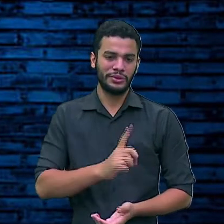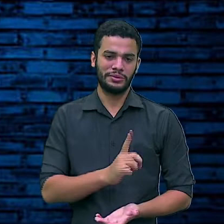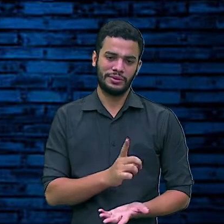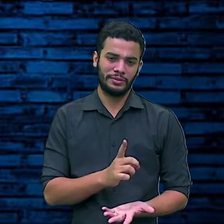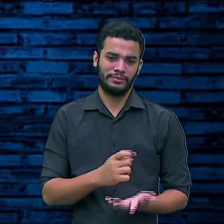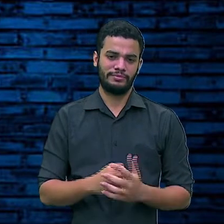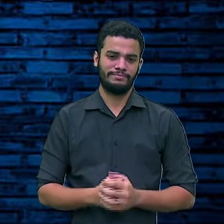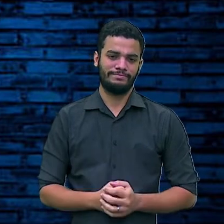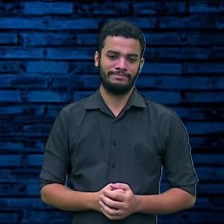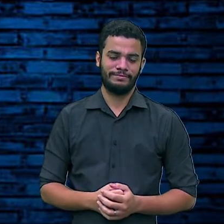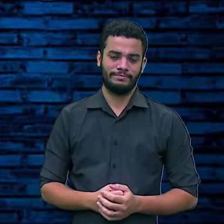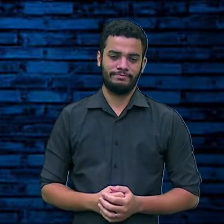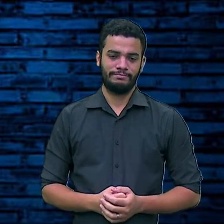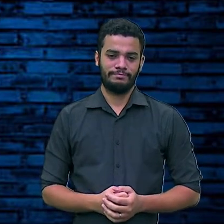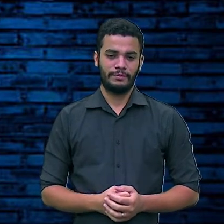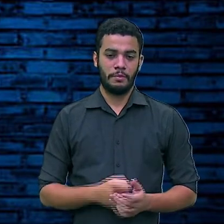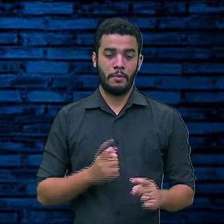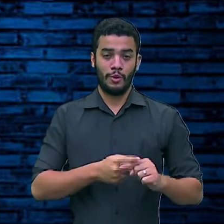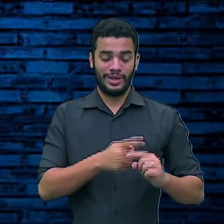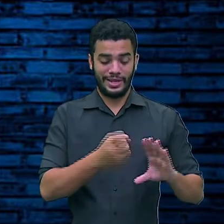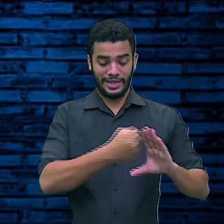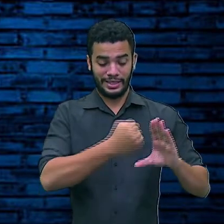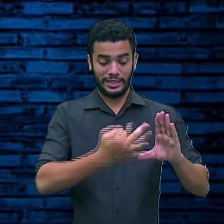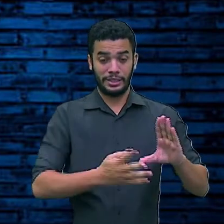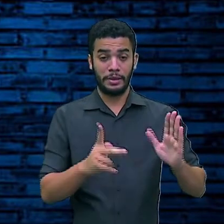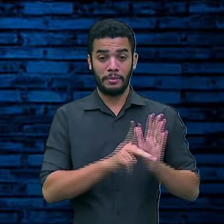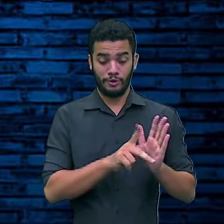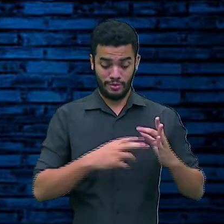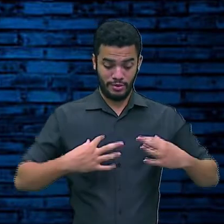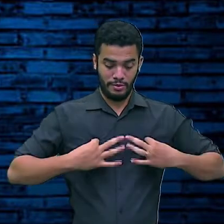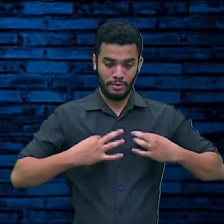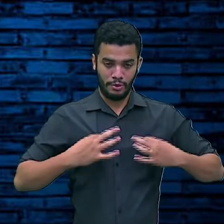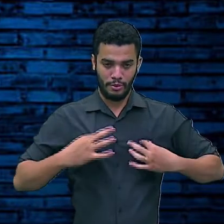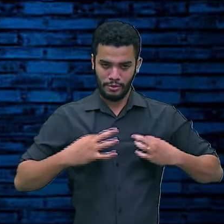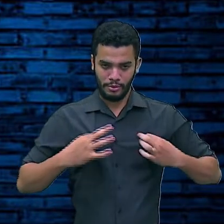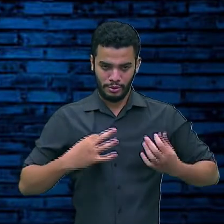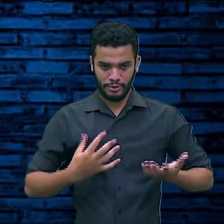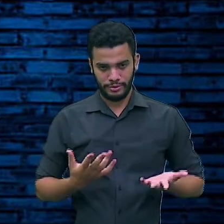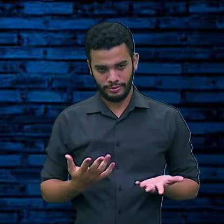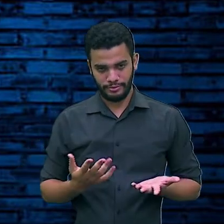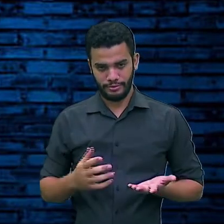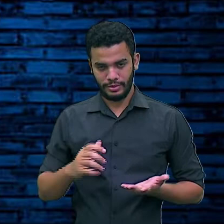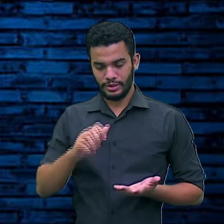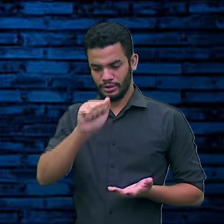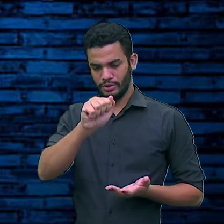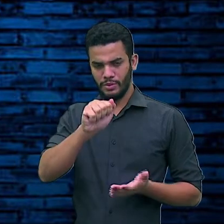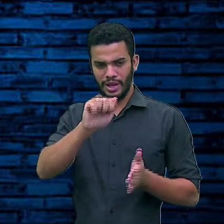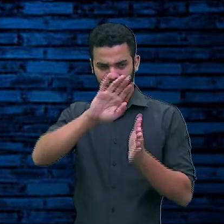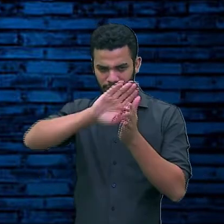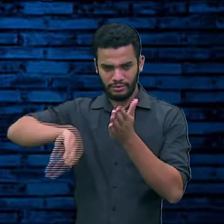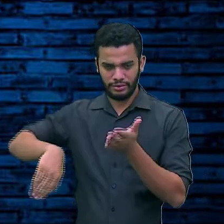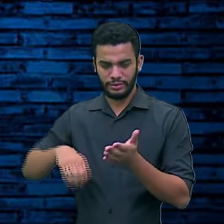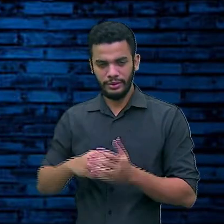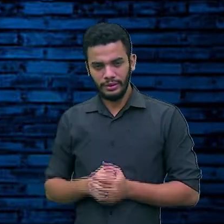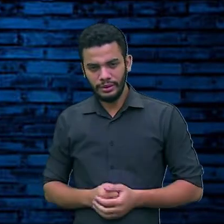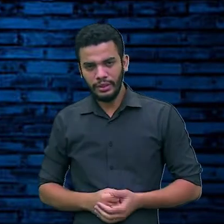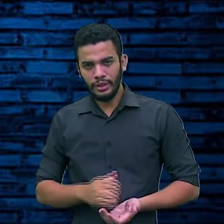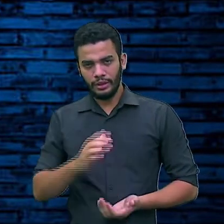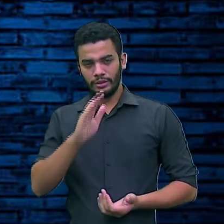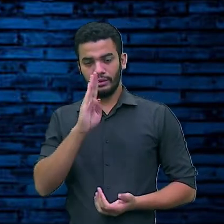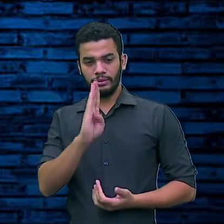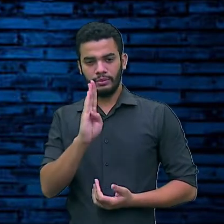a camiseta. Então, não é predicativo. Letra A, eliminada. Letra B. O Pedro